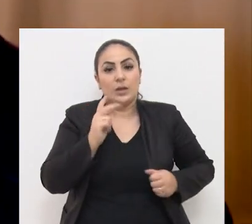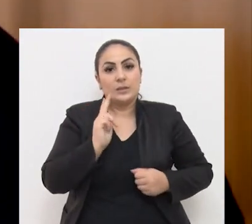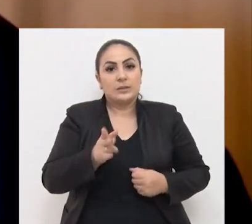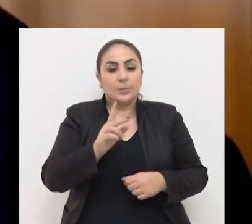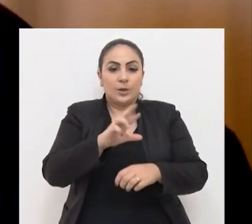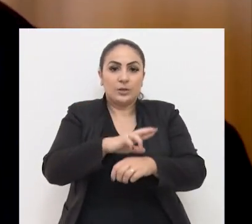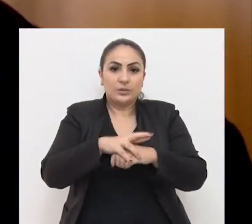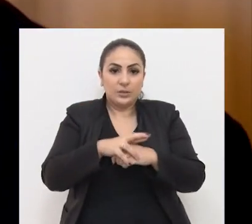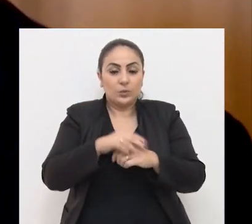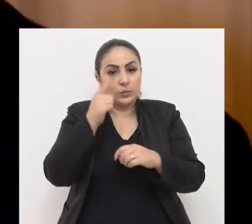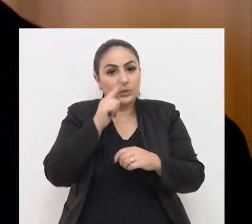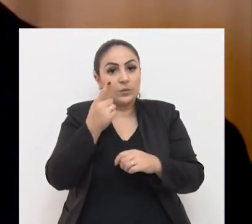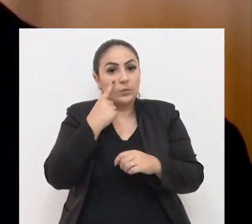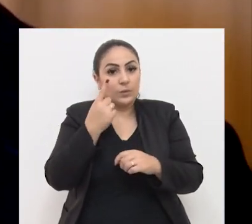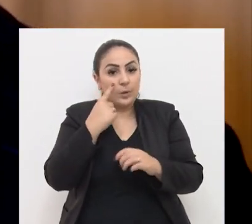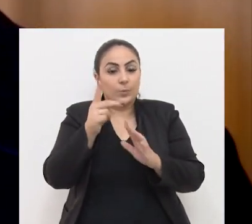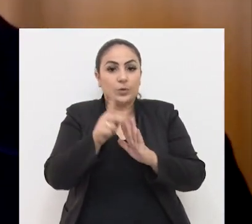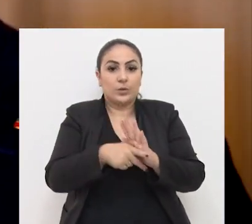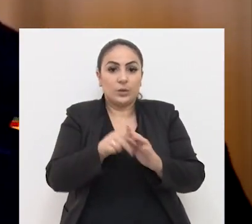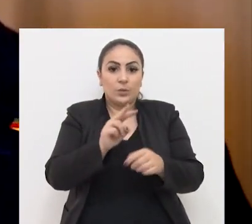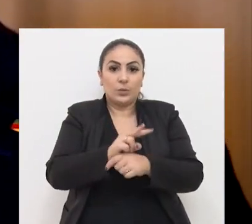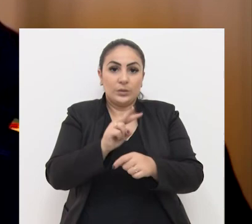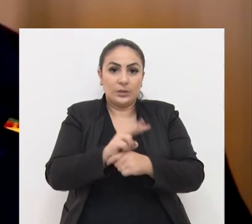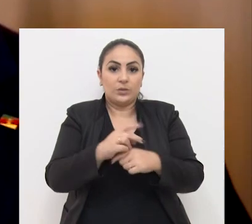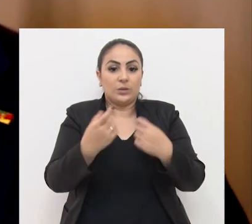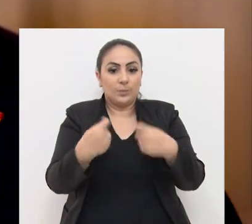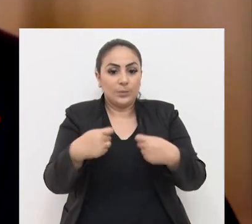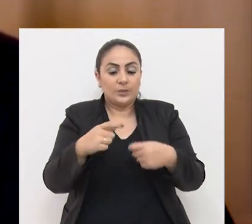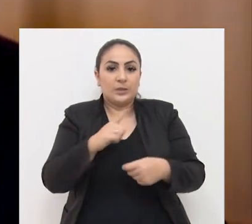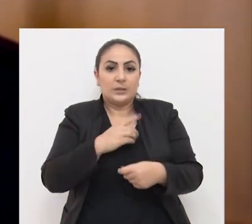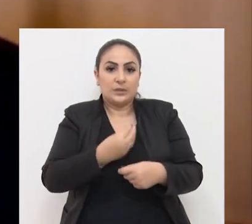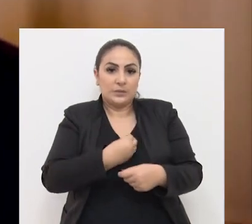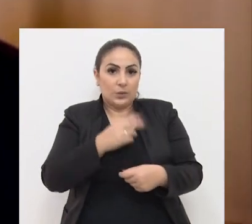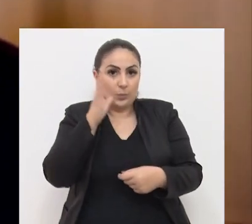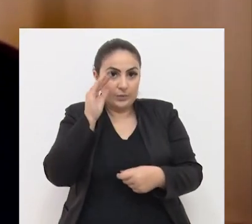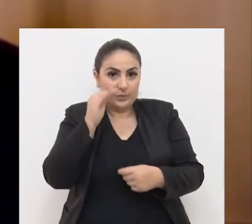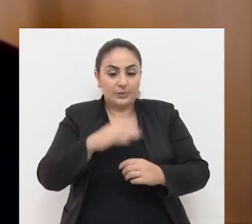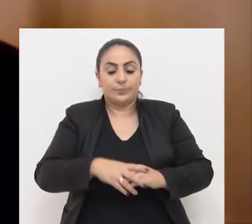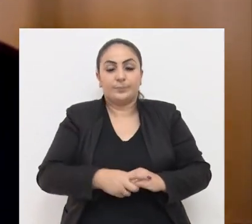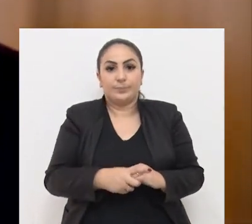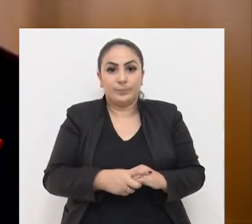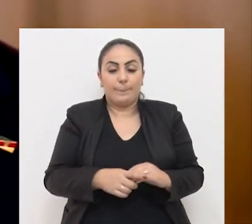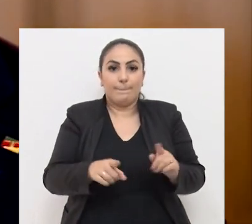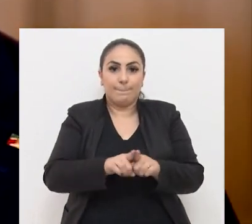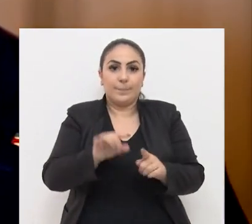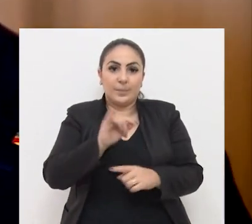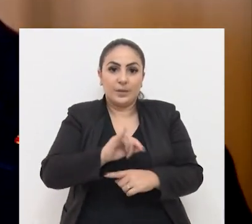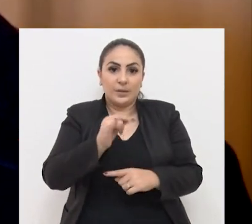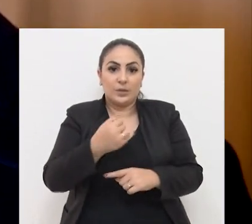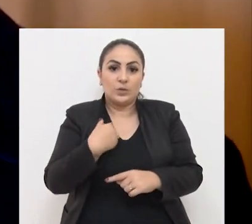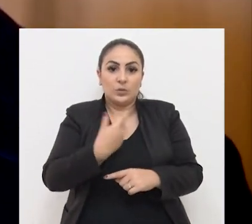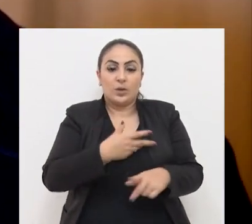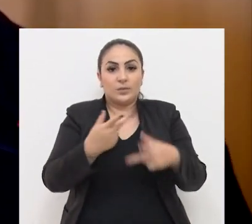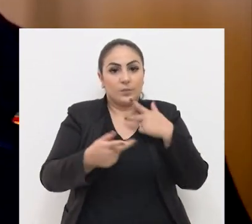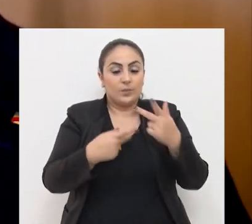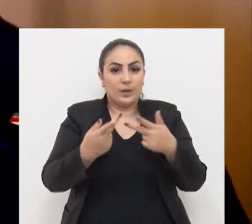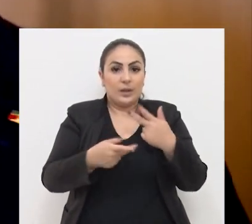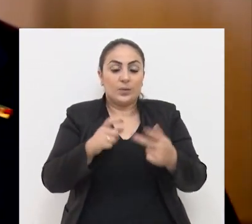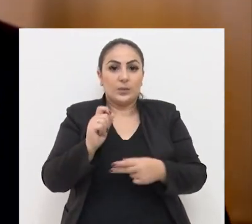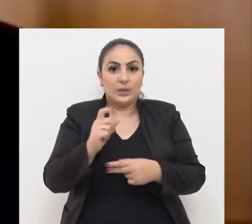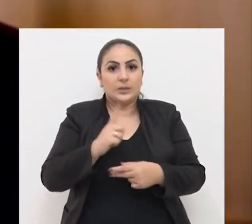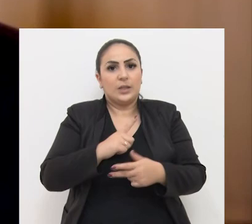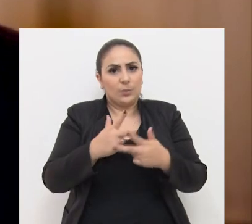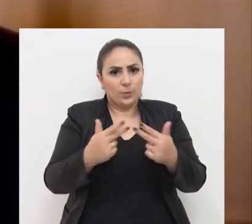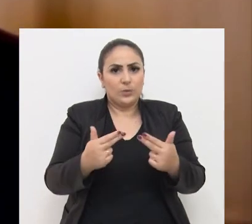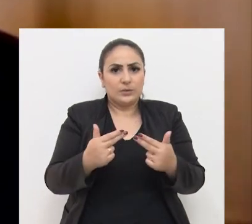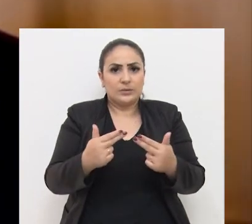com essa segurança, definindo protocolos e cuidados que deverão ser observados. Agora é importante a gente também salientar que